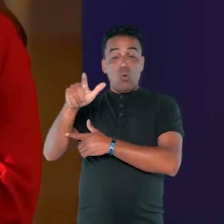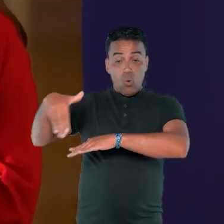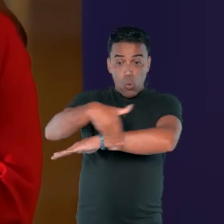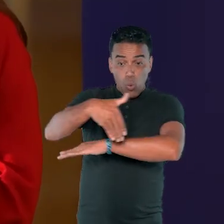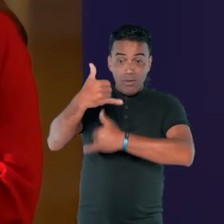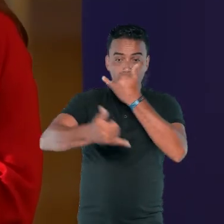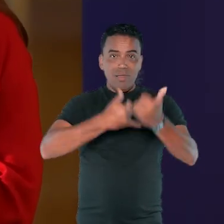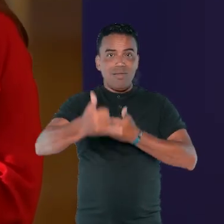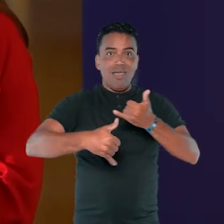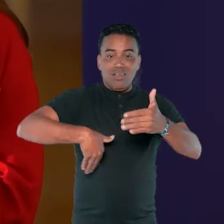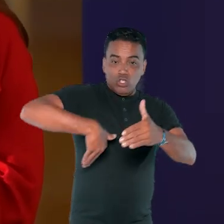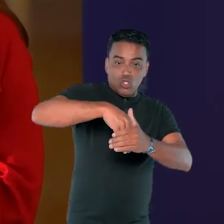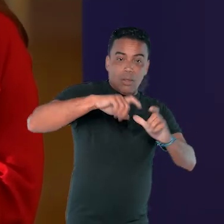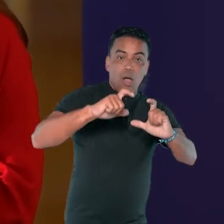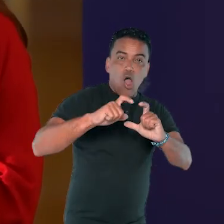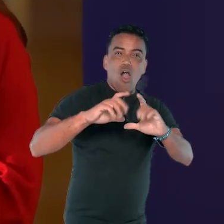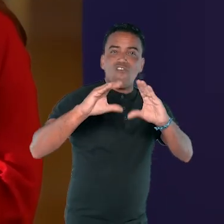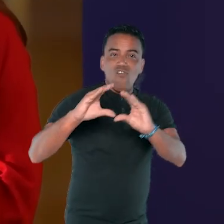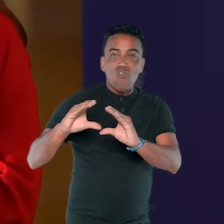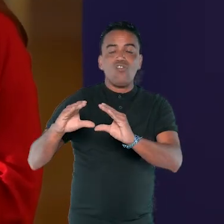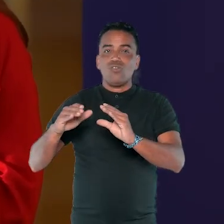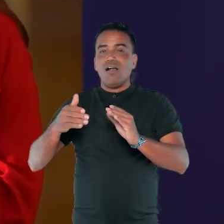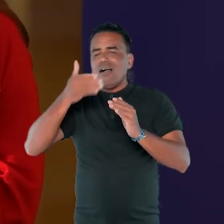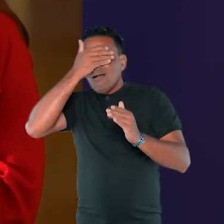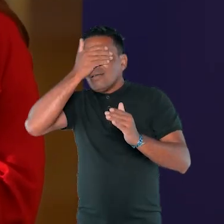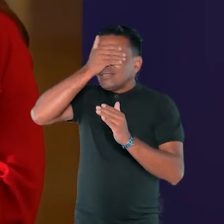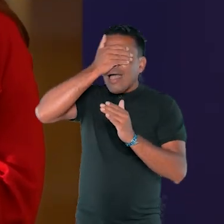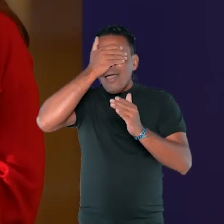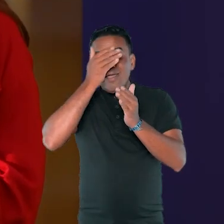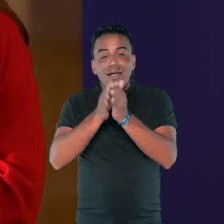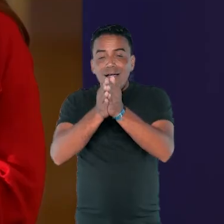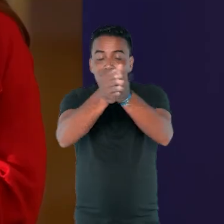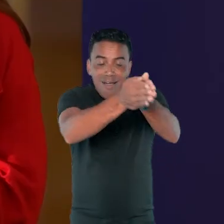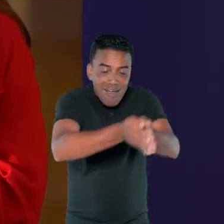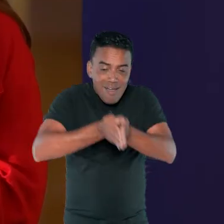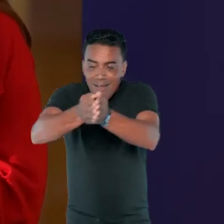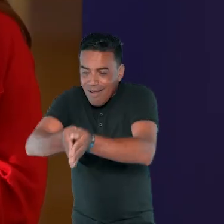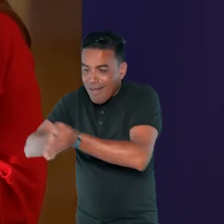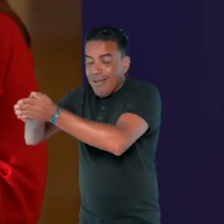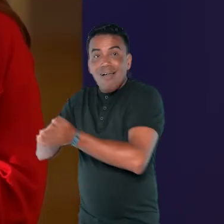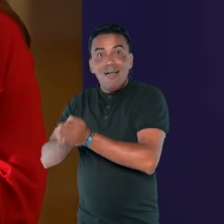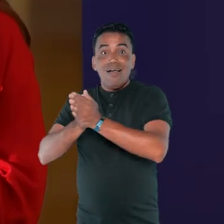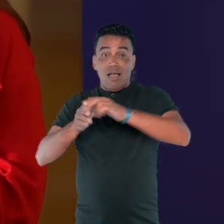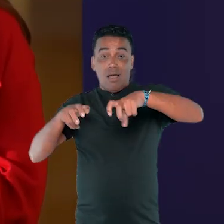que chutei, a cabra cega que encontrei, o passanel que repassei, a carniça que